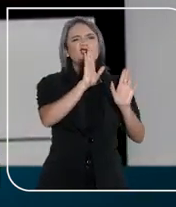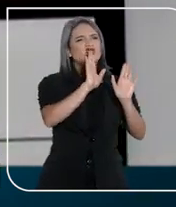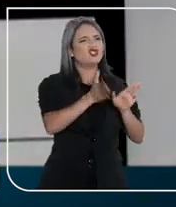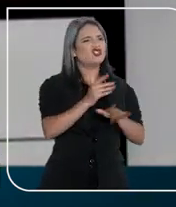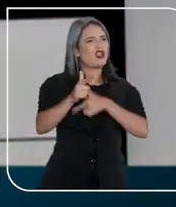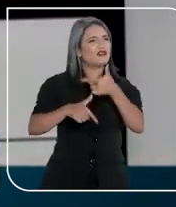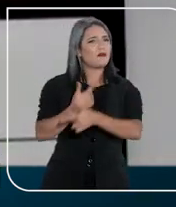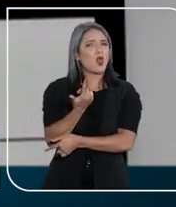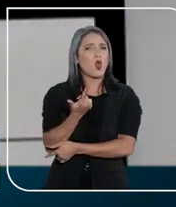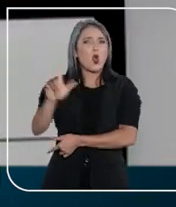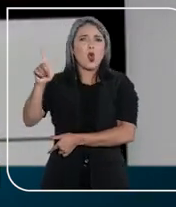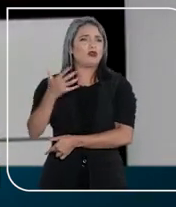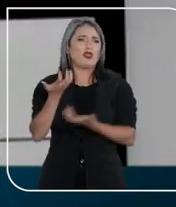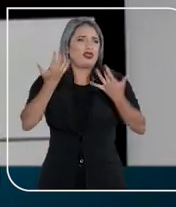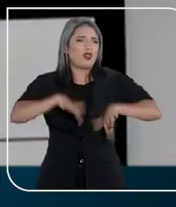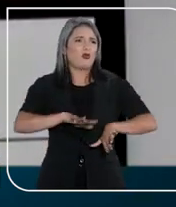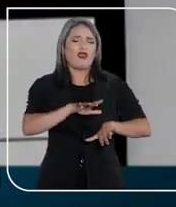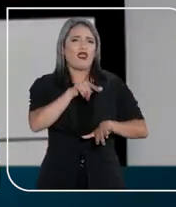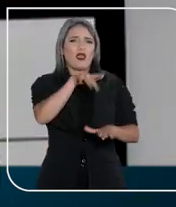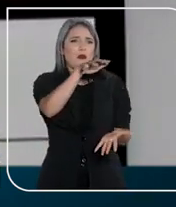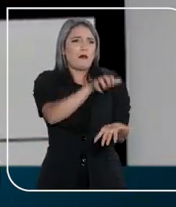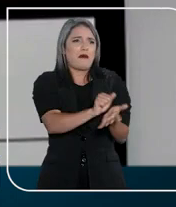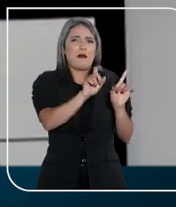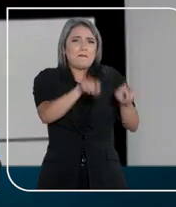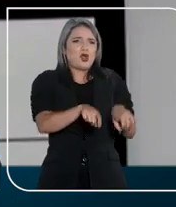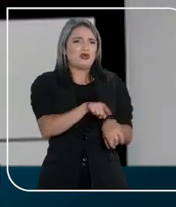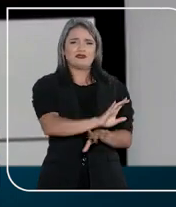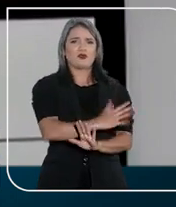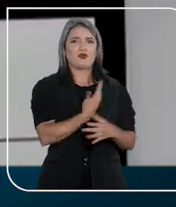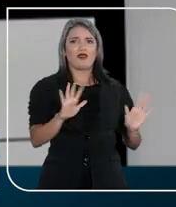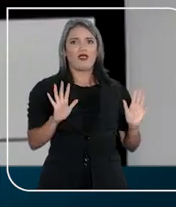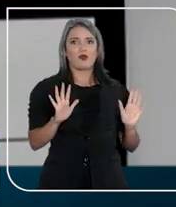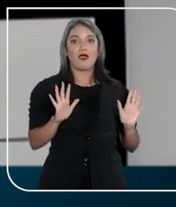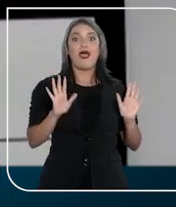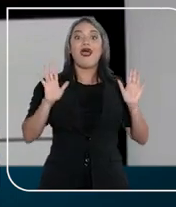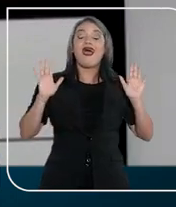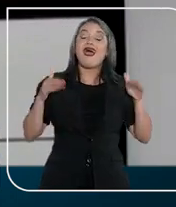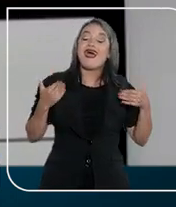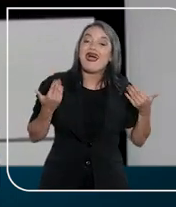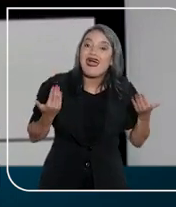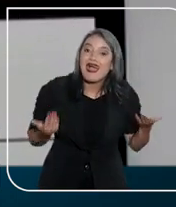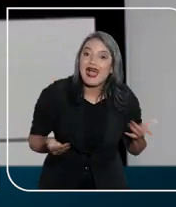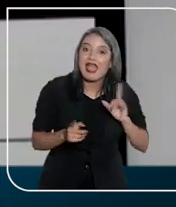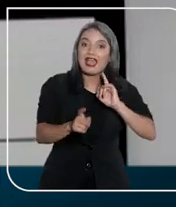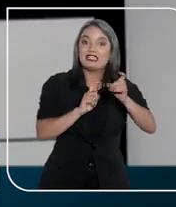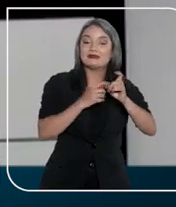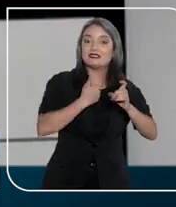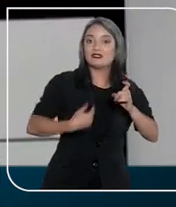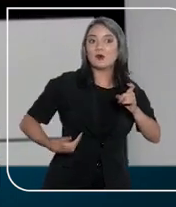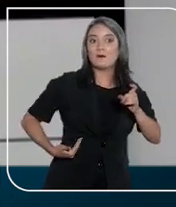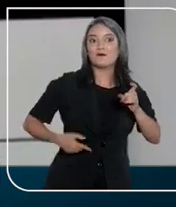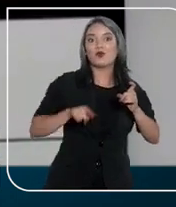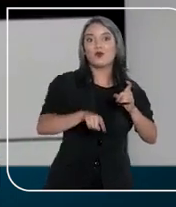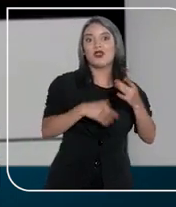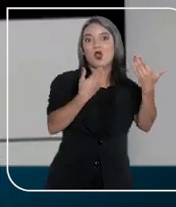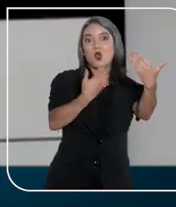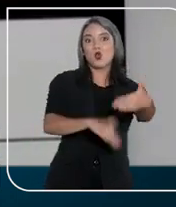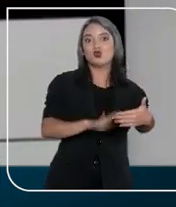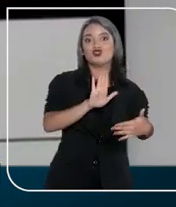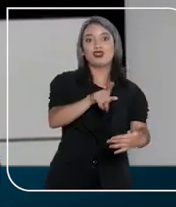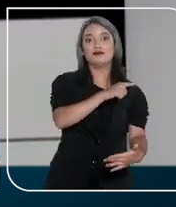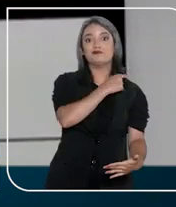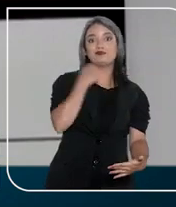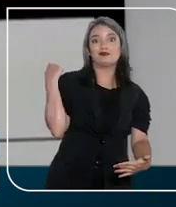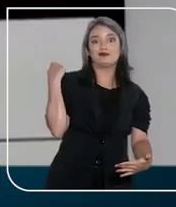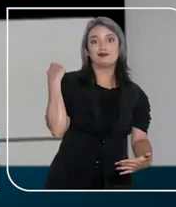não tenho mais interesse de ficar aqui nesse município. A administração, nesse caso, está com o concurso expirado.